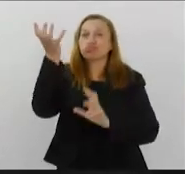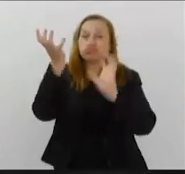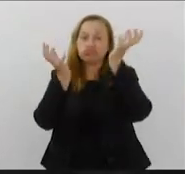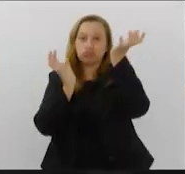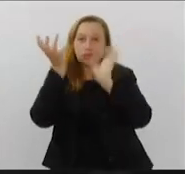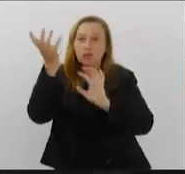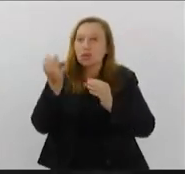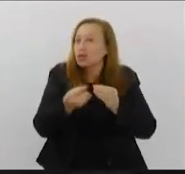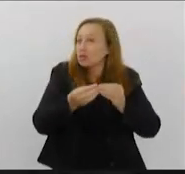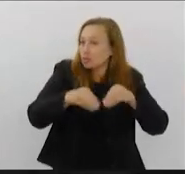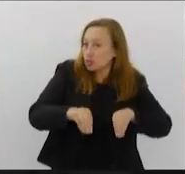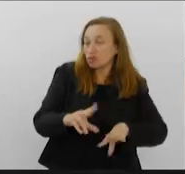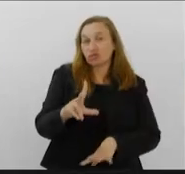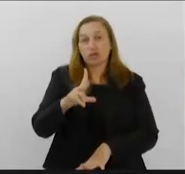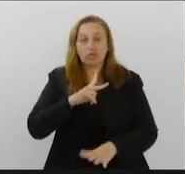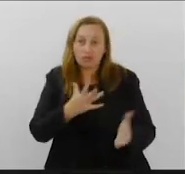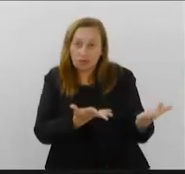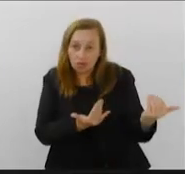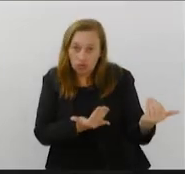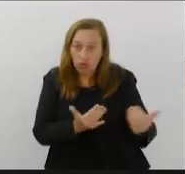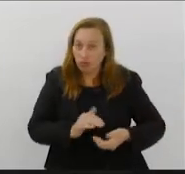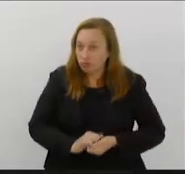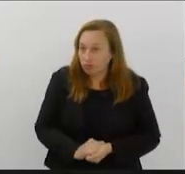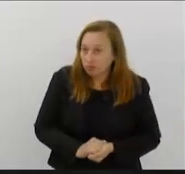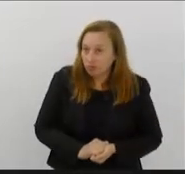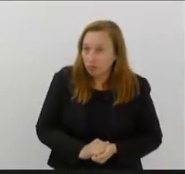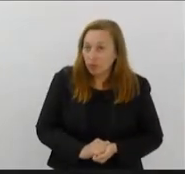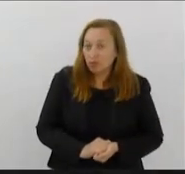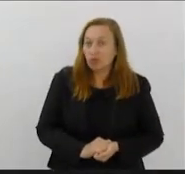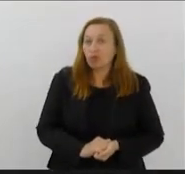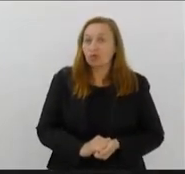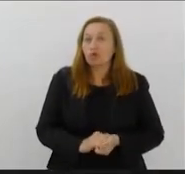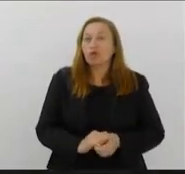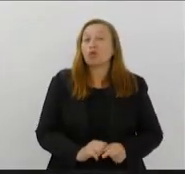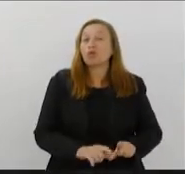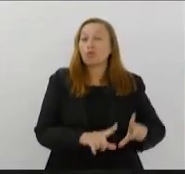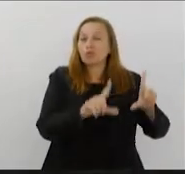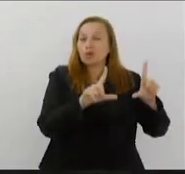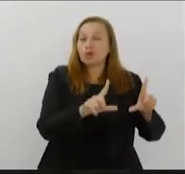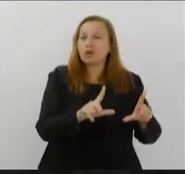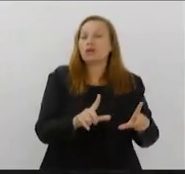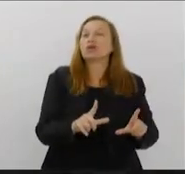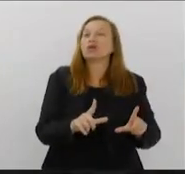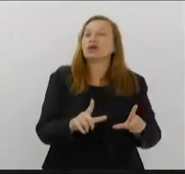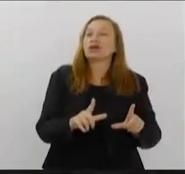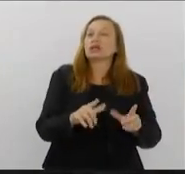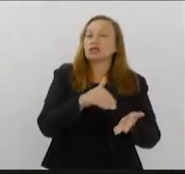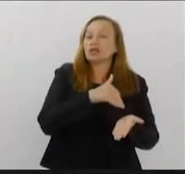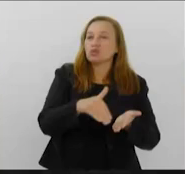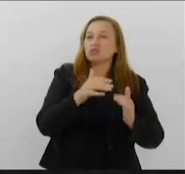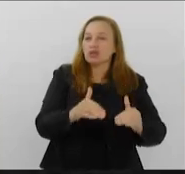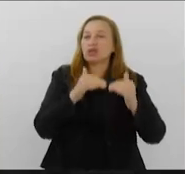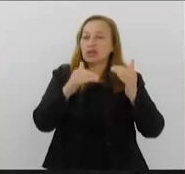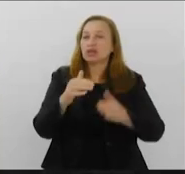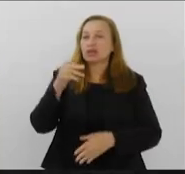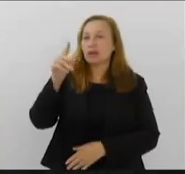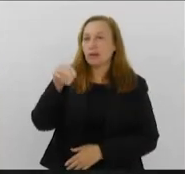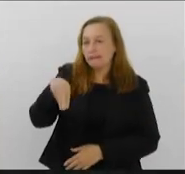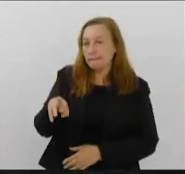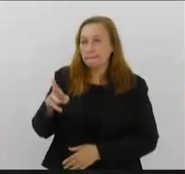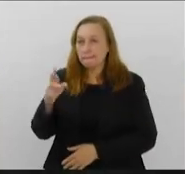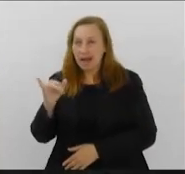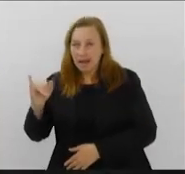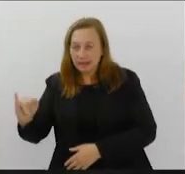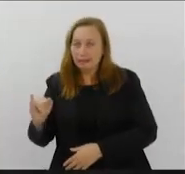afetam particularmente a juventude. O painel da subsecretária Marie já apresentou com brilhantismo